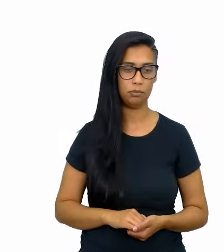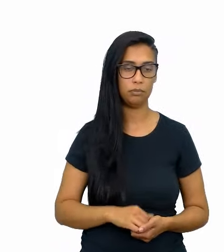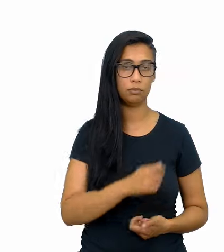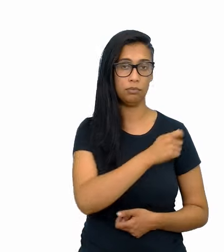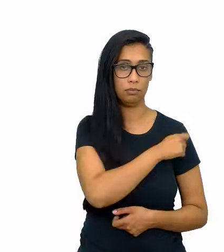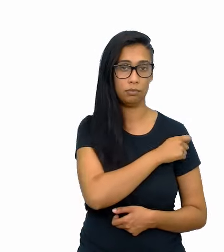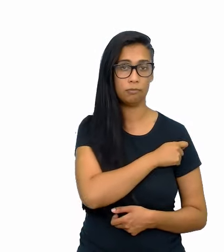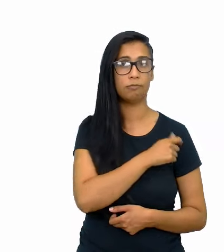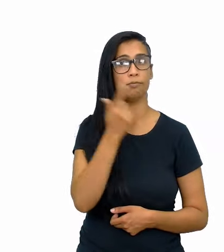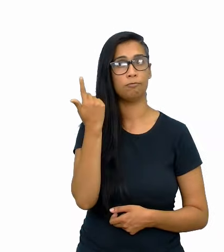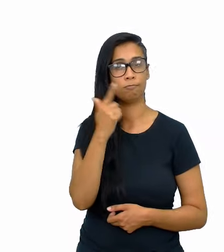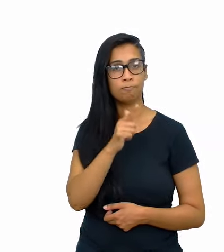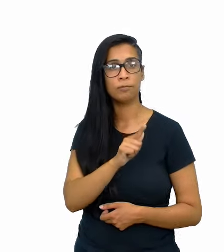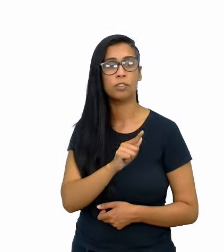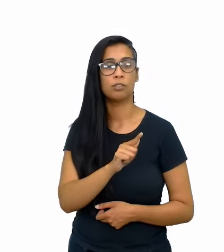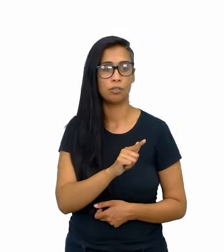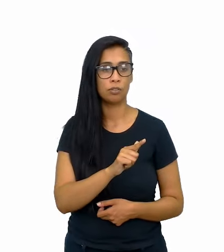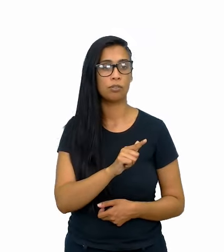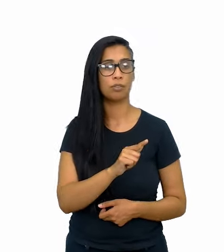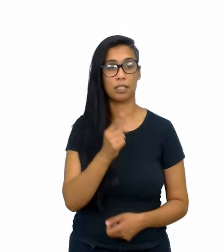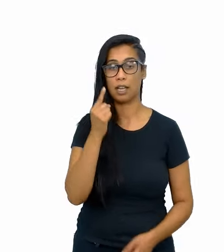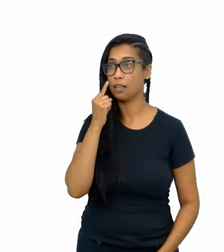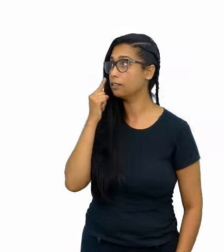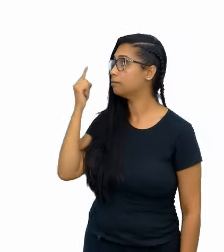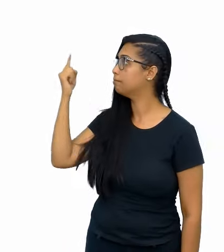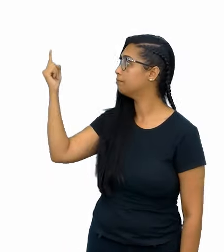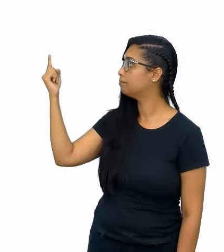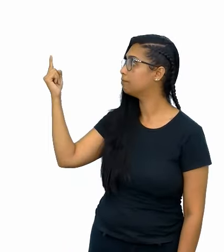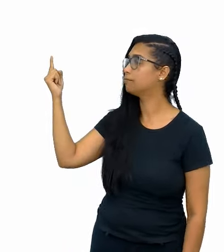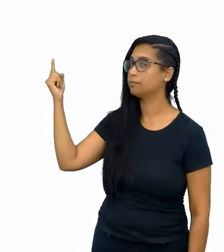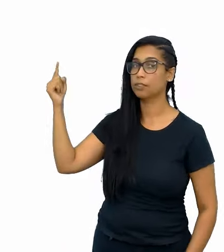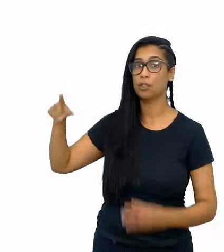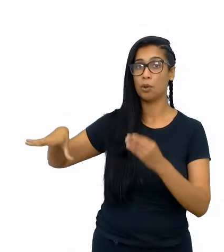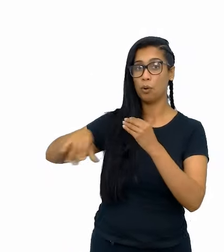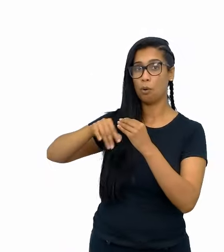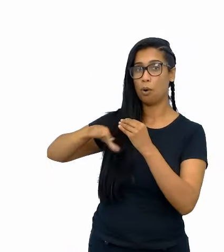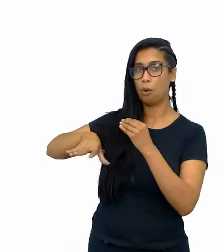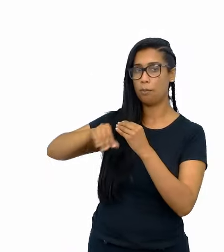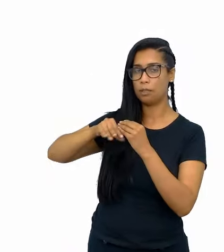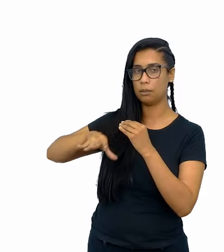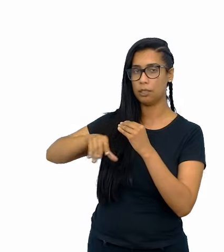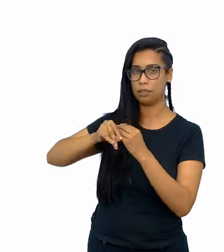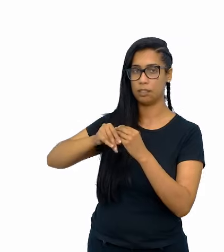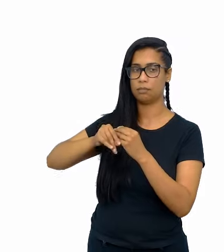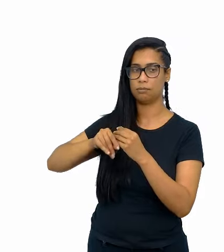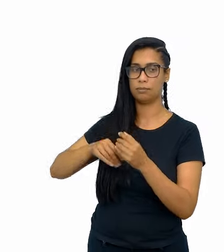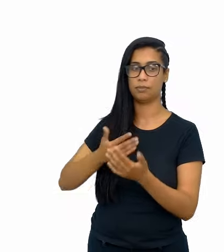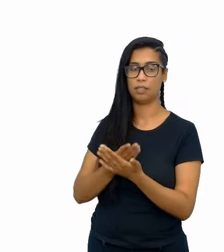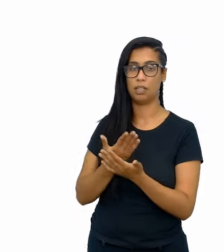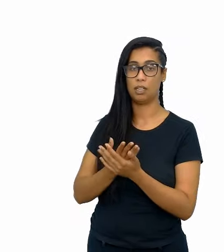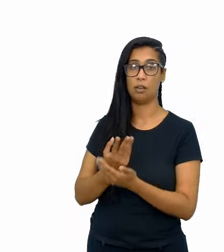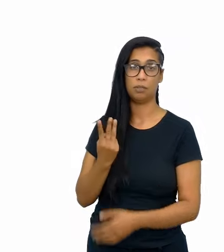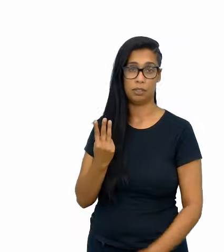preencher aqui o quadro que está posto na atividade 3, ainda da aula 3, né? Então,